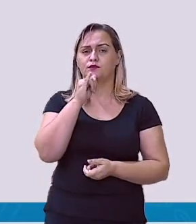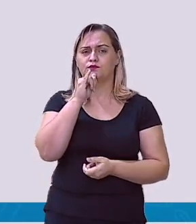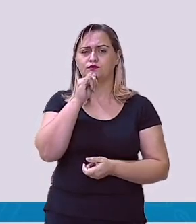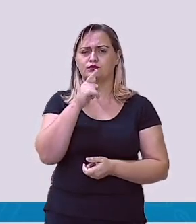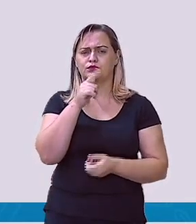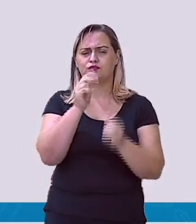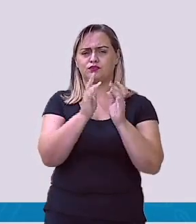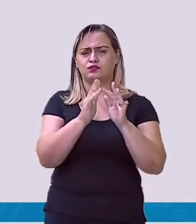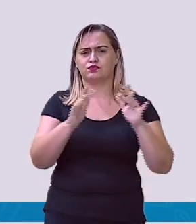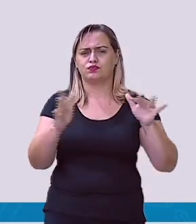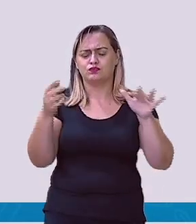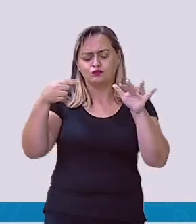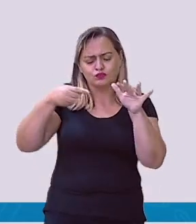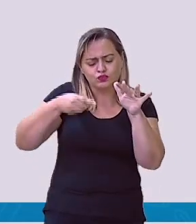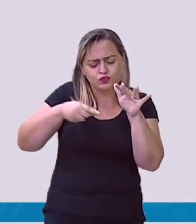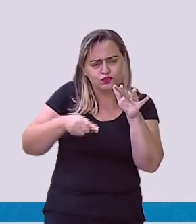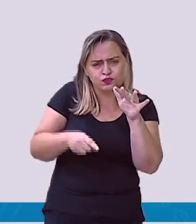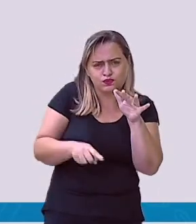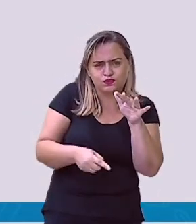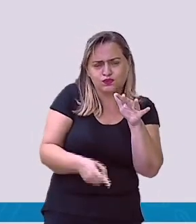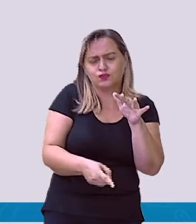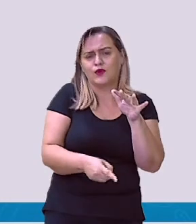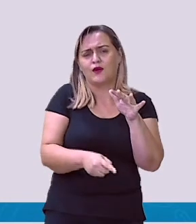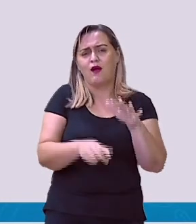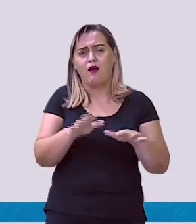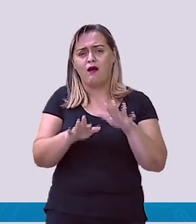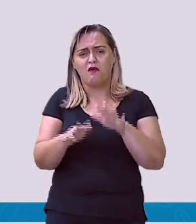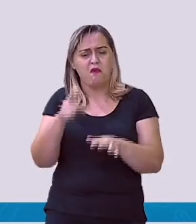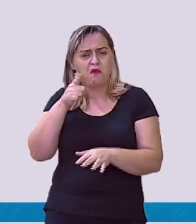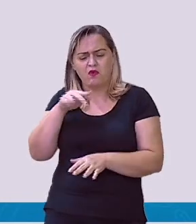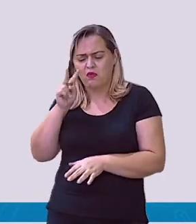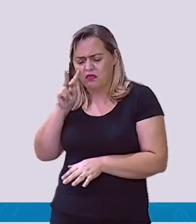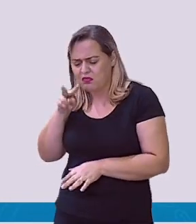debaixo lá do oceano, você nem está vendo nesse momento,